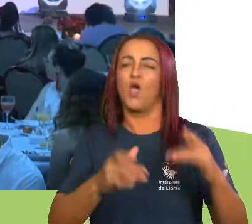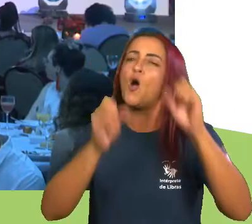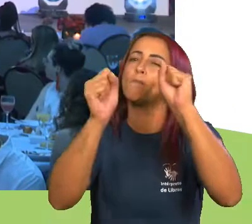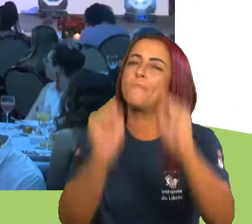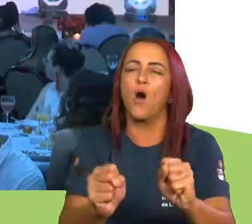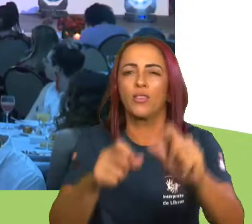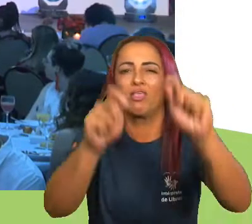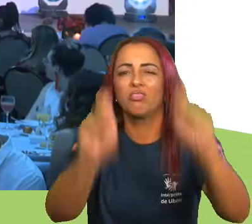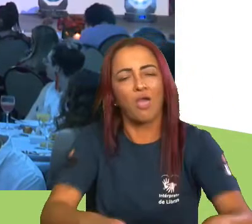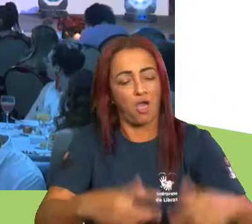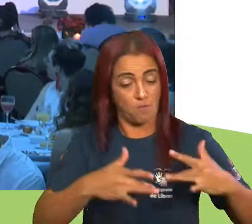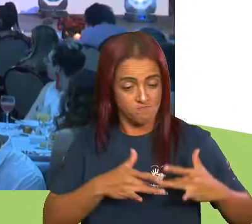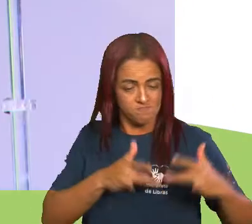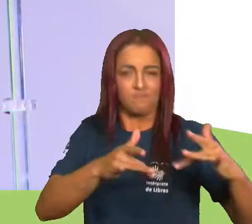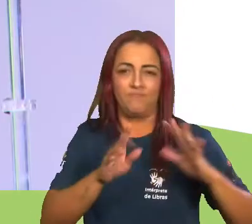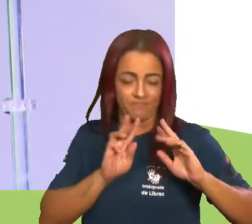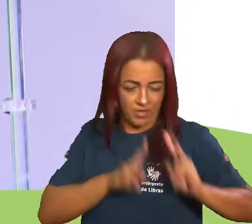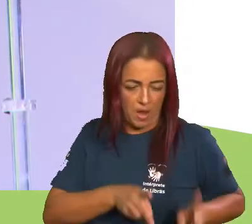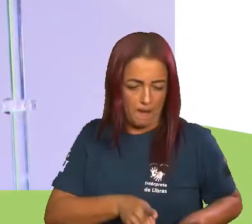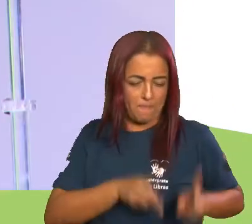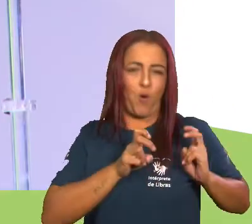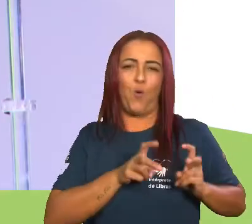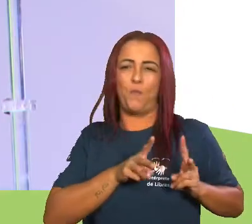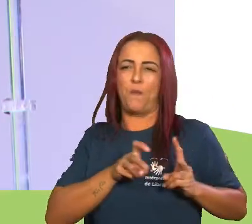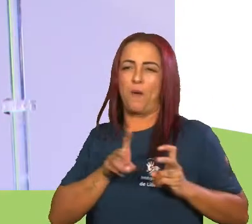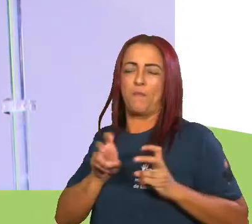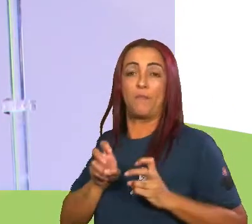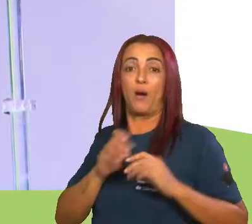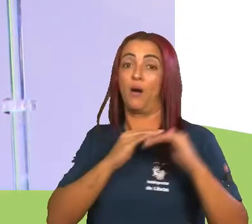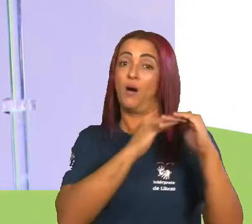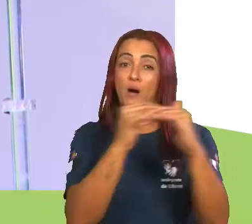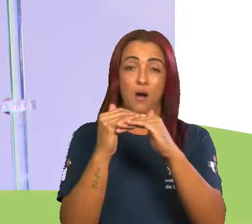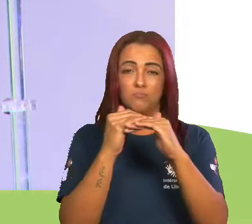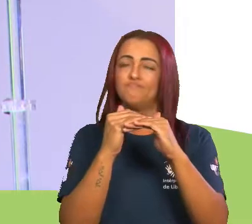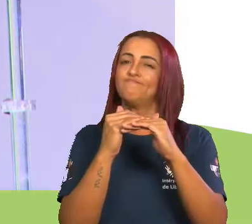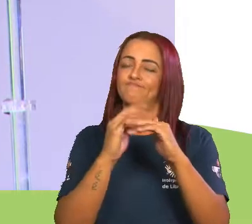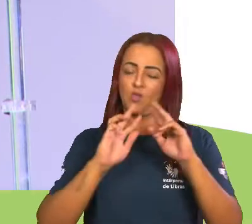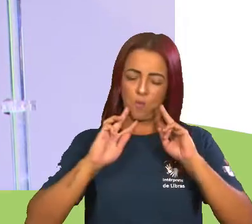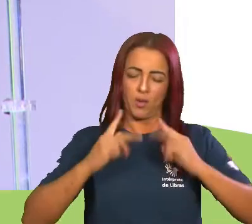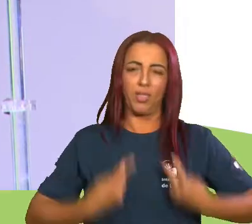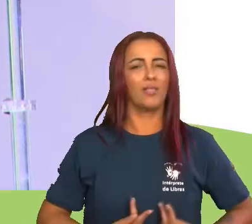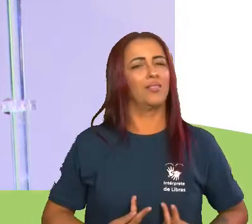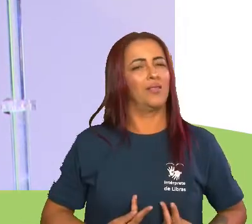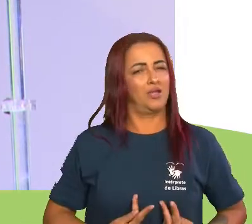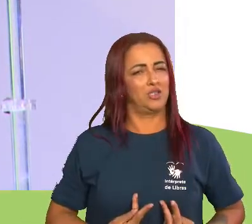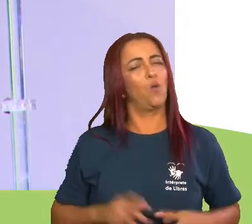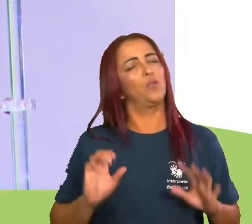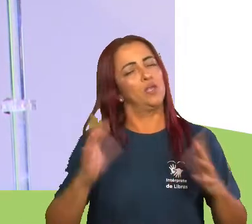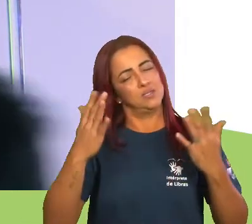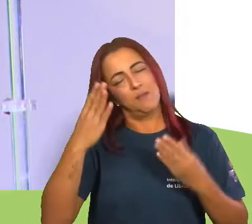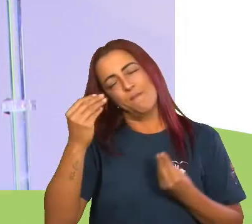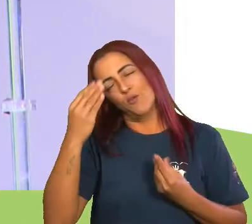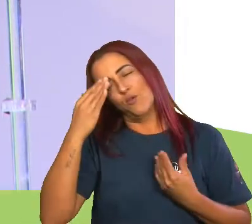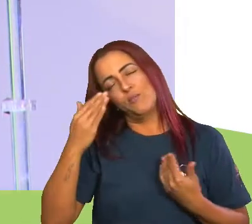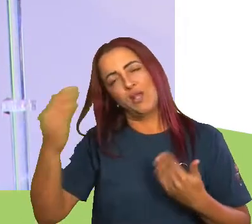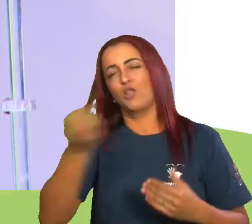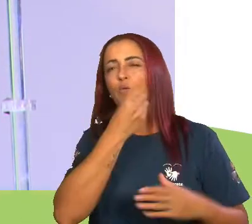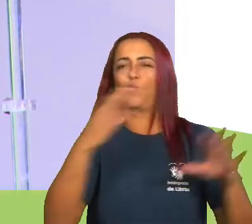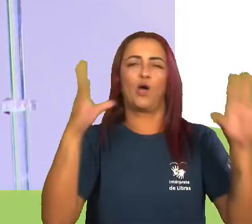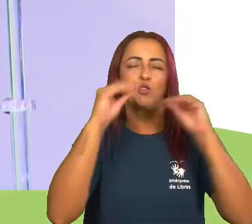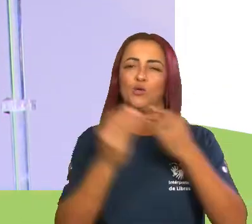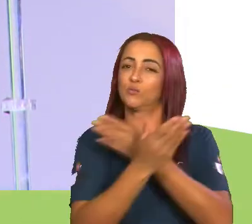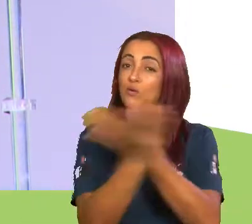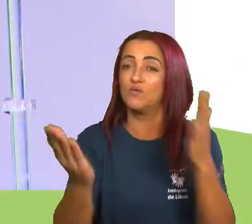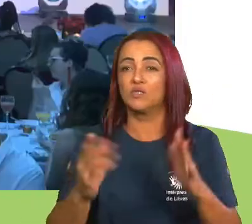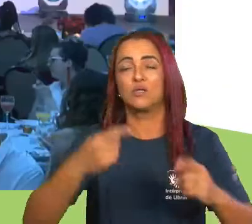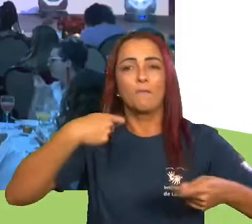e devem enxergar com o coração. Tenho certeza que a humanidade será muito mais justa e igualitária se isso acontecer. Muito obrigada, uma boa noite, um bom jantar